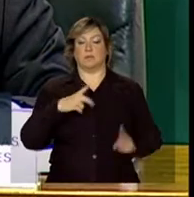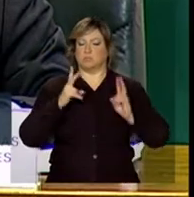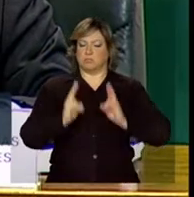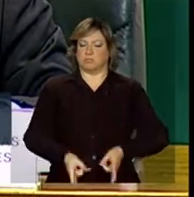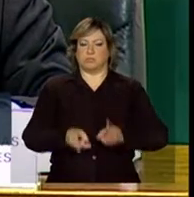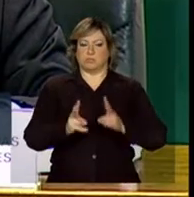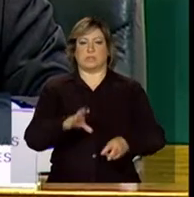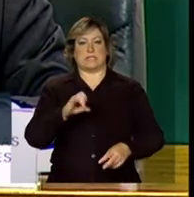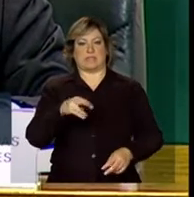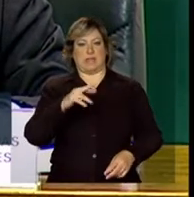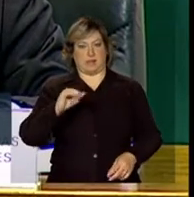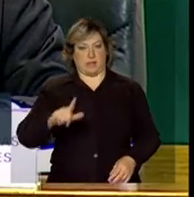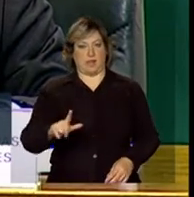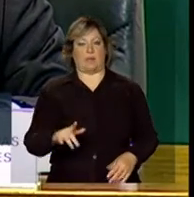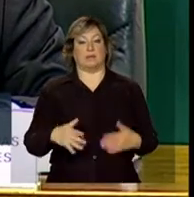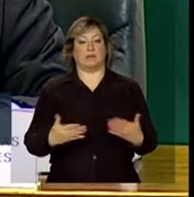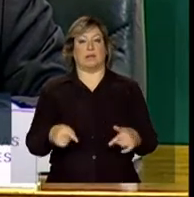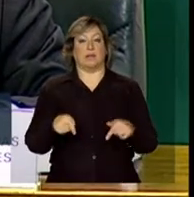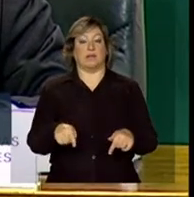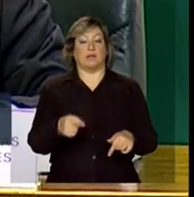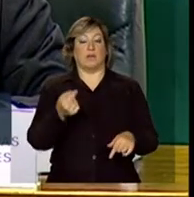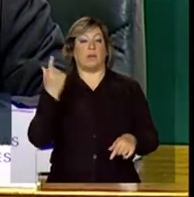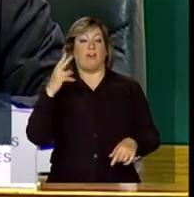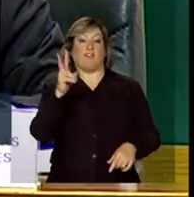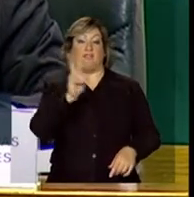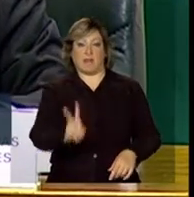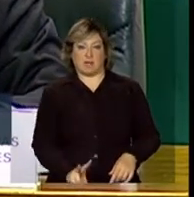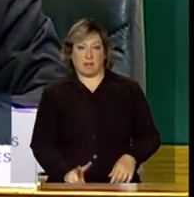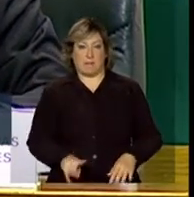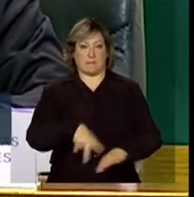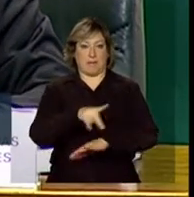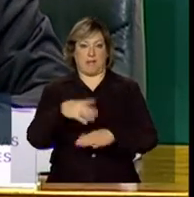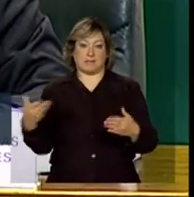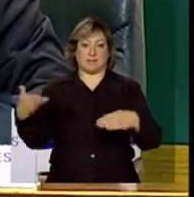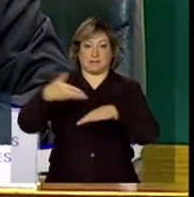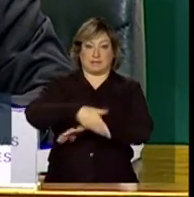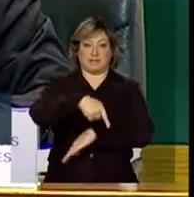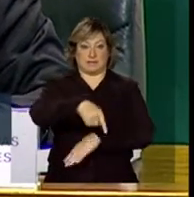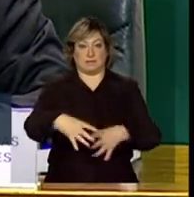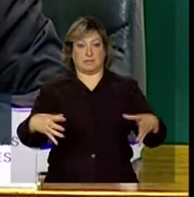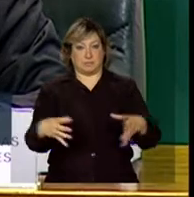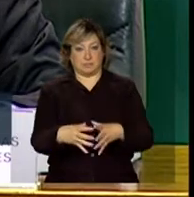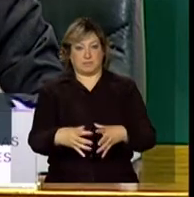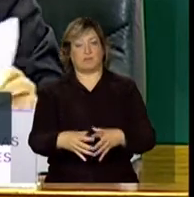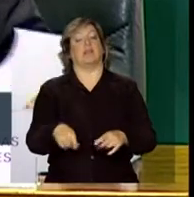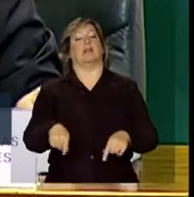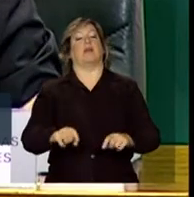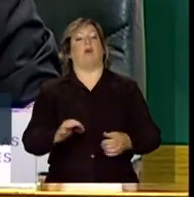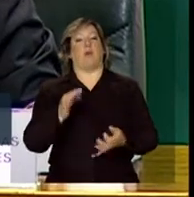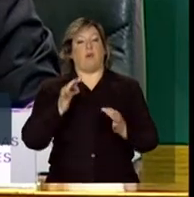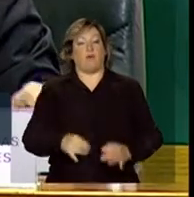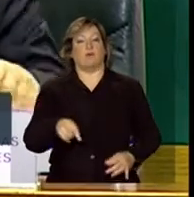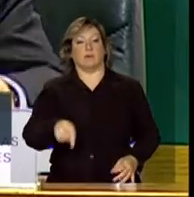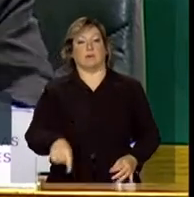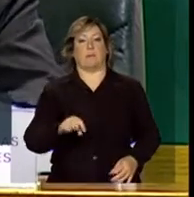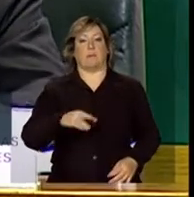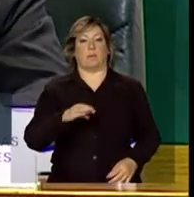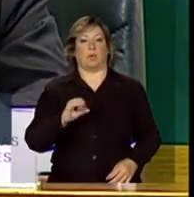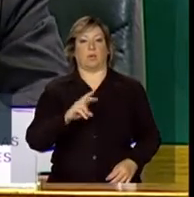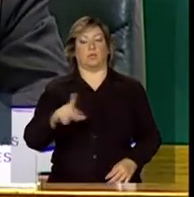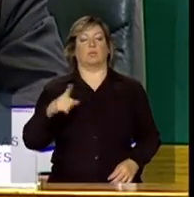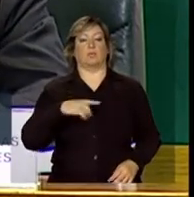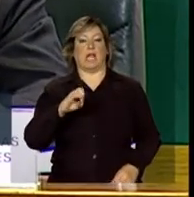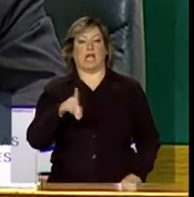portanto e o recente ingresso da Venezuela no bloco confirmou a vocação do Mercosul de afirmar-se como eixo estruturante